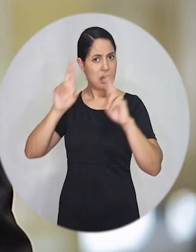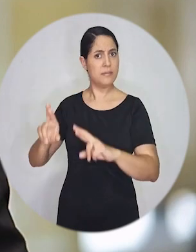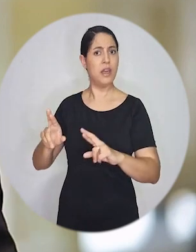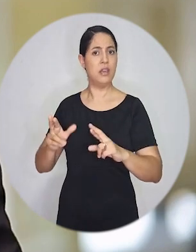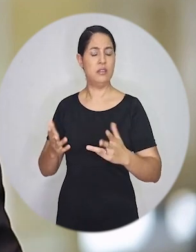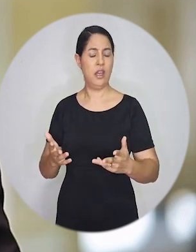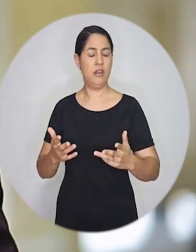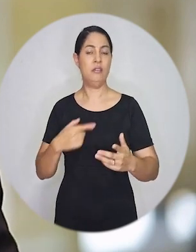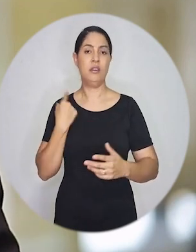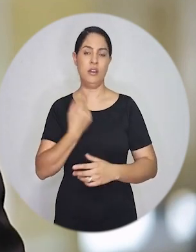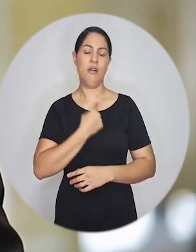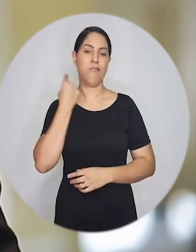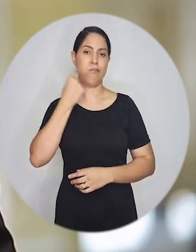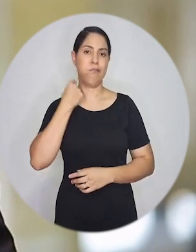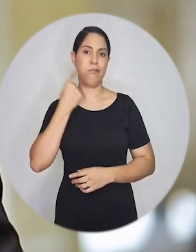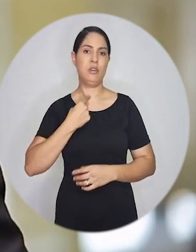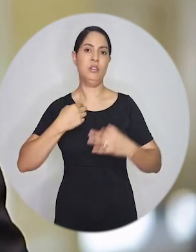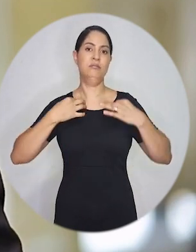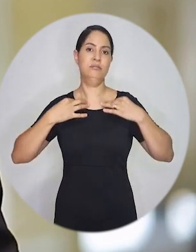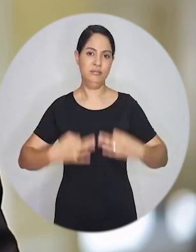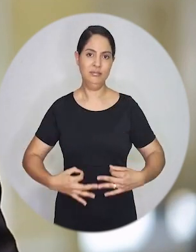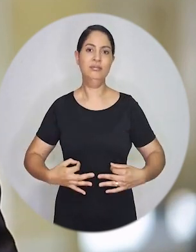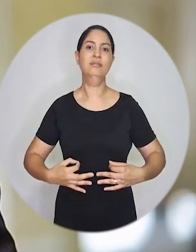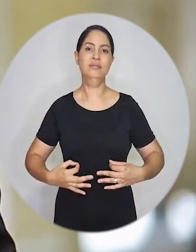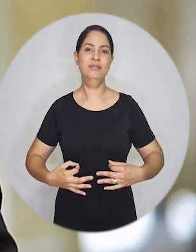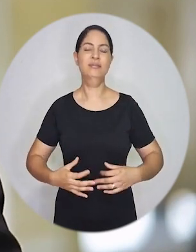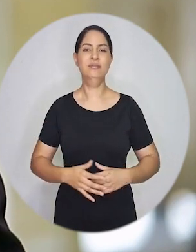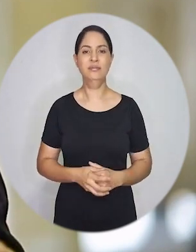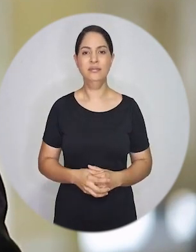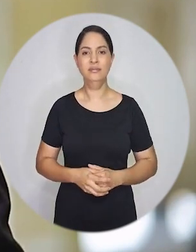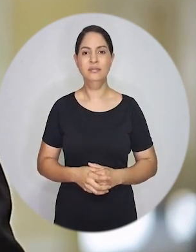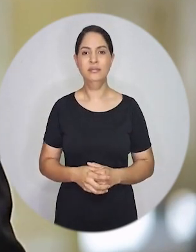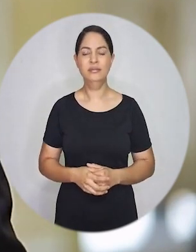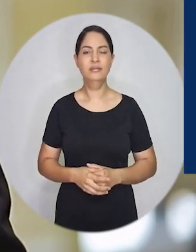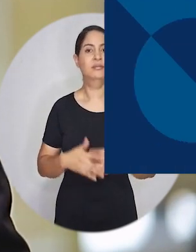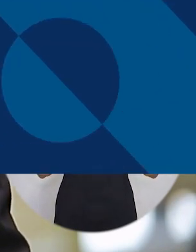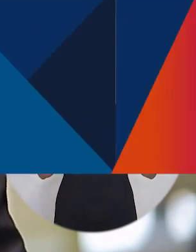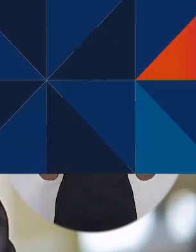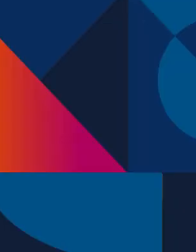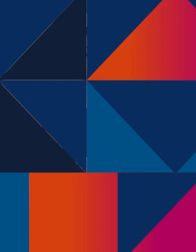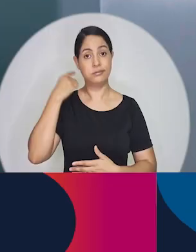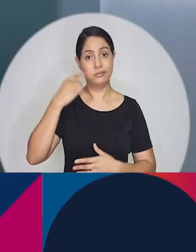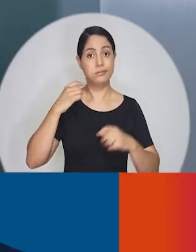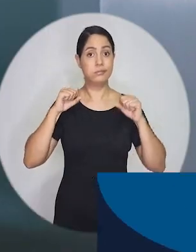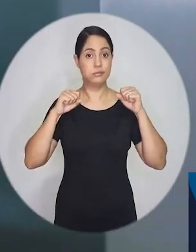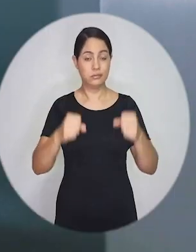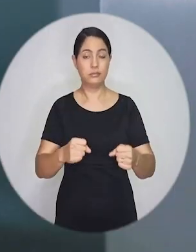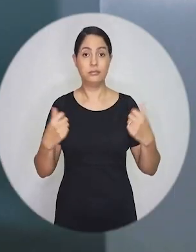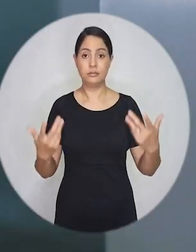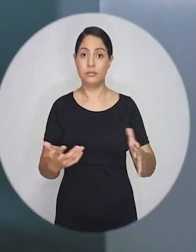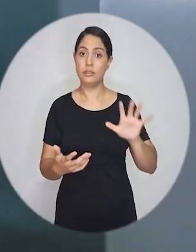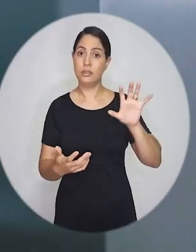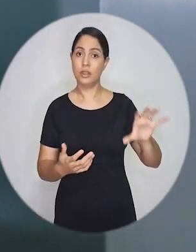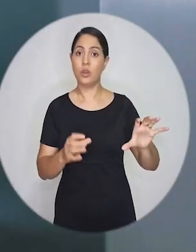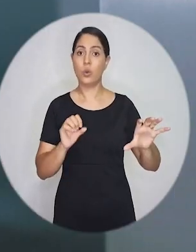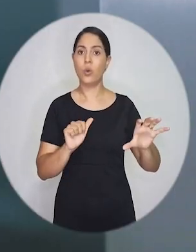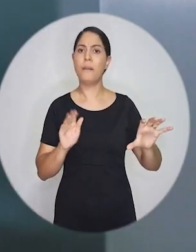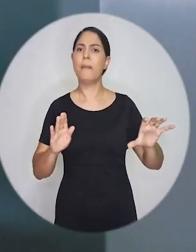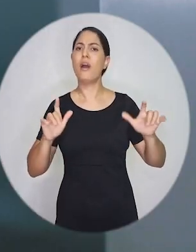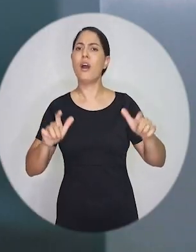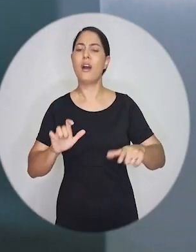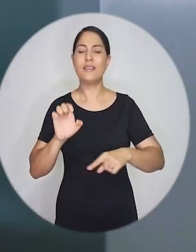que os advogados assim possam exercer dignamente, sem nenhum tipo de amarras, a sua profissão. Em defesa da